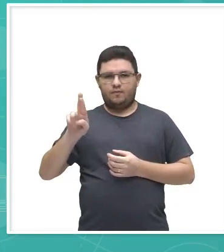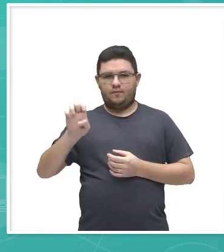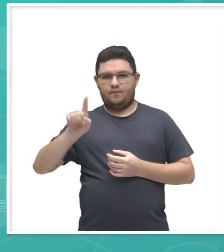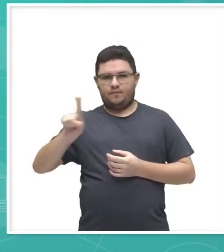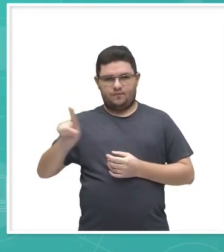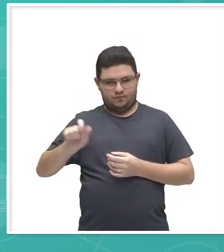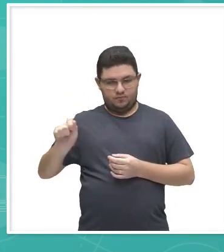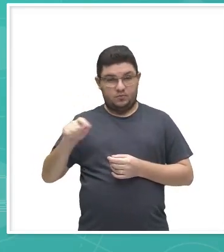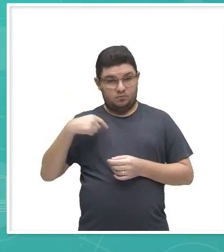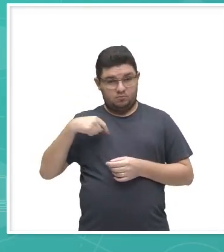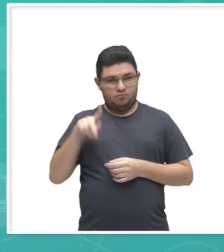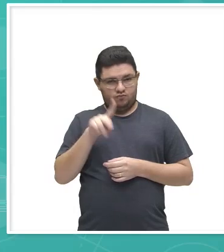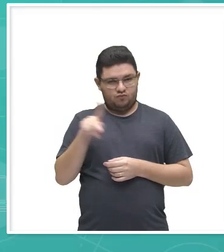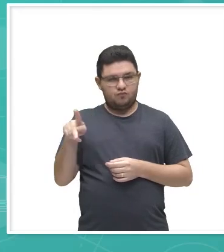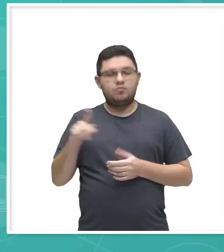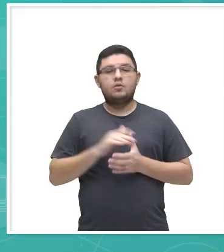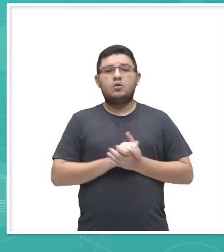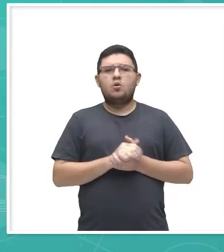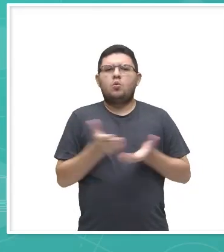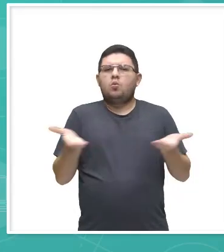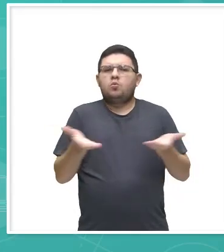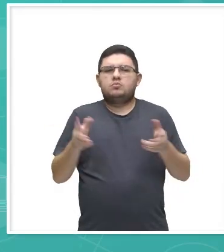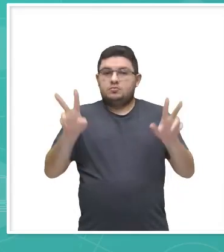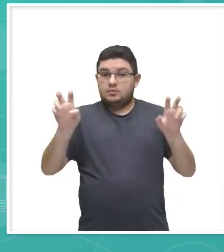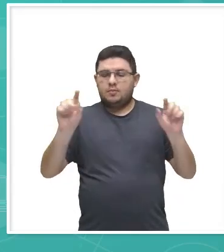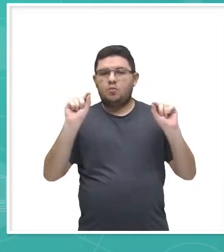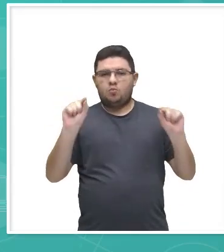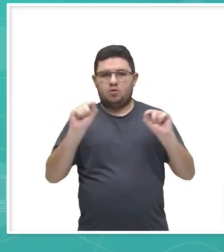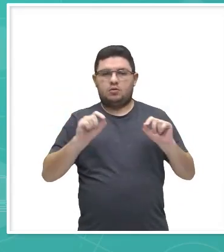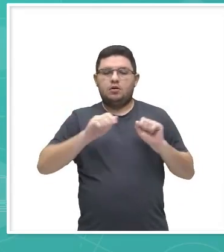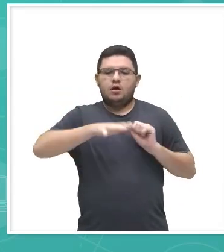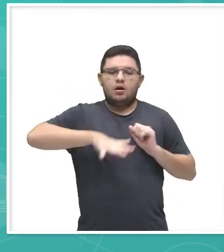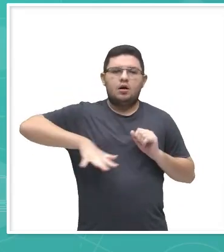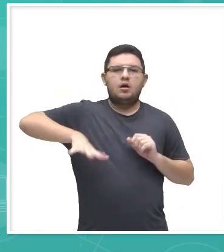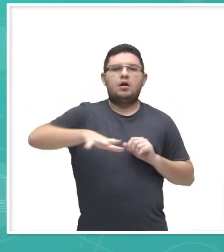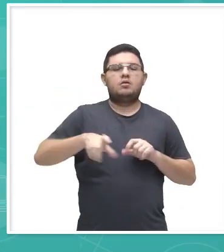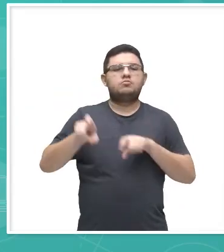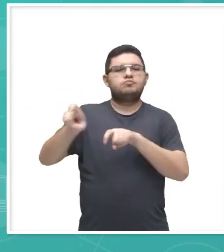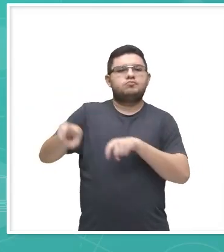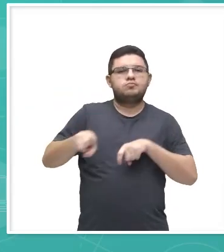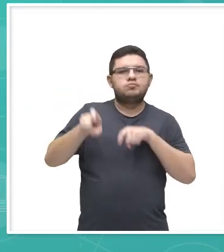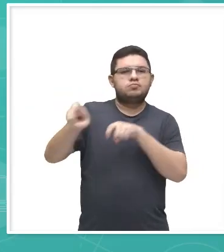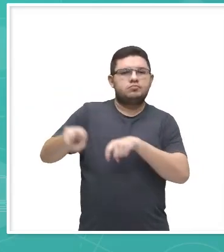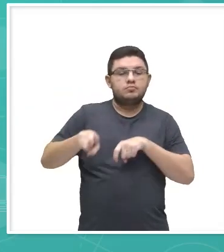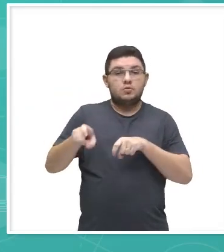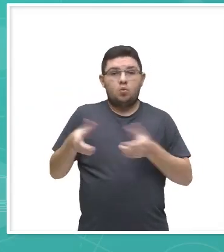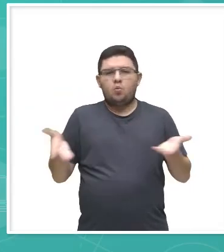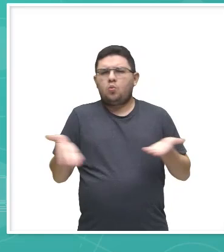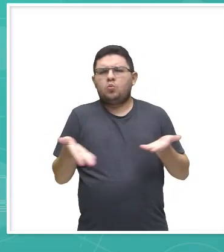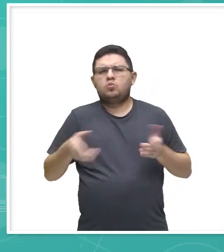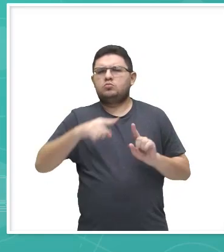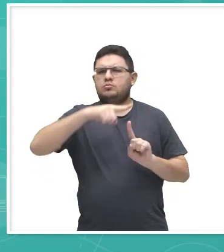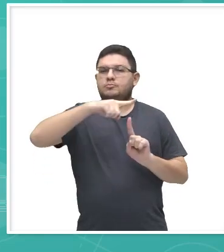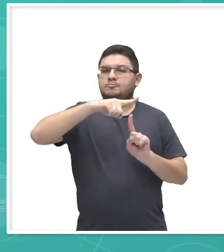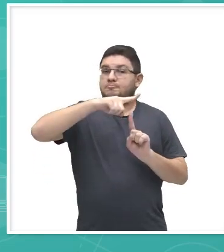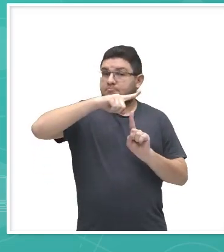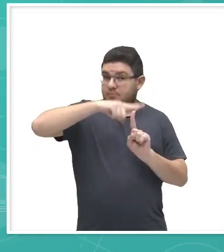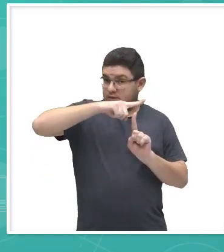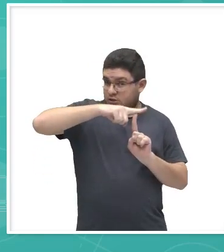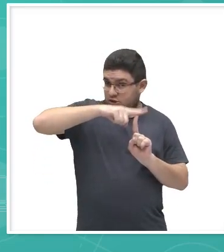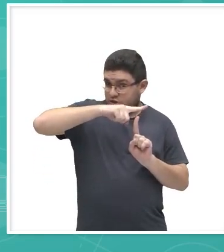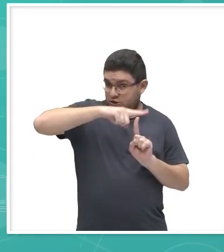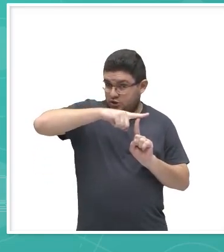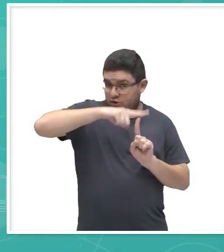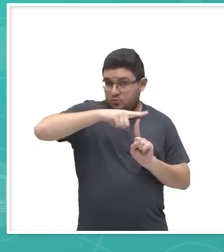meio rural, né? Então a gente vai observar aí um pouco dos tipos de agricultura, ver quais são as